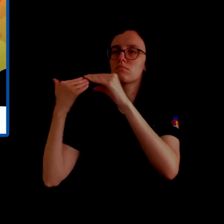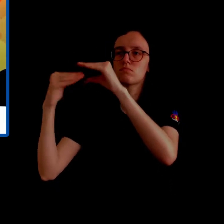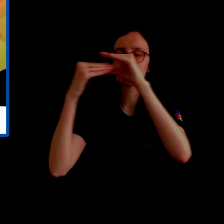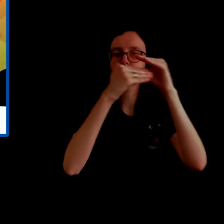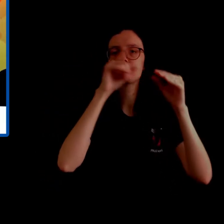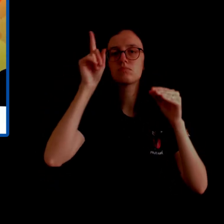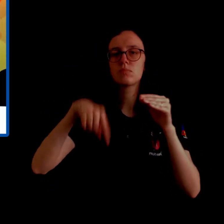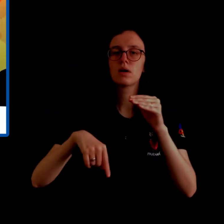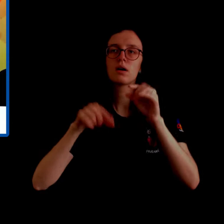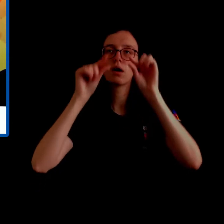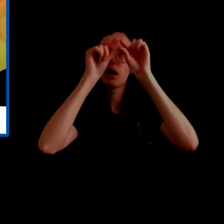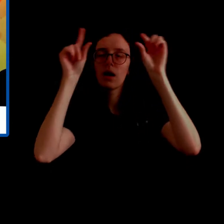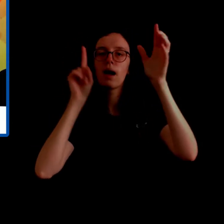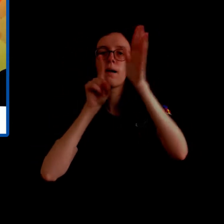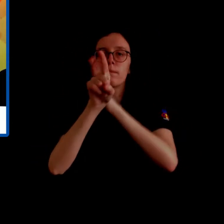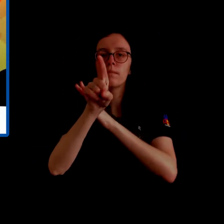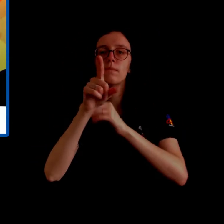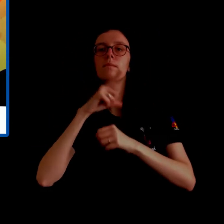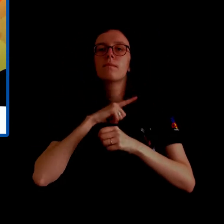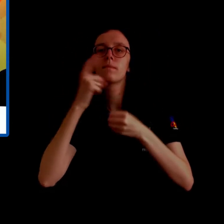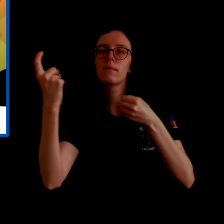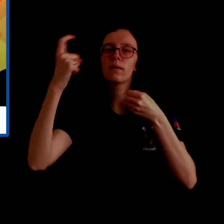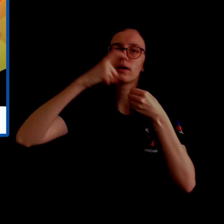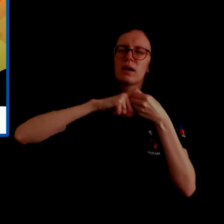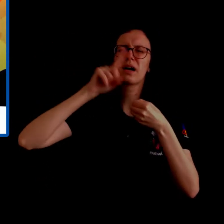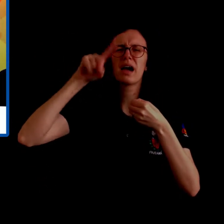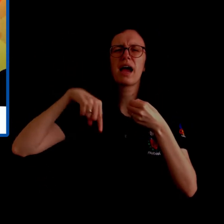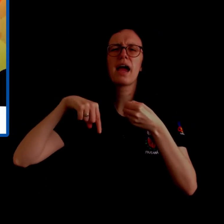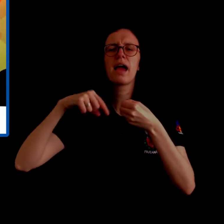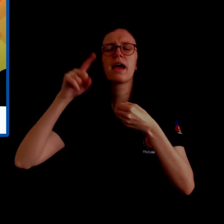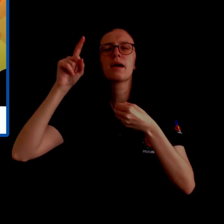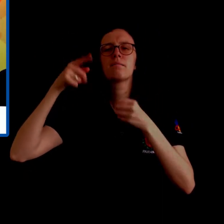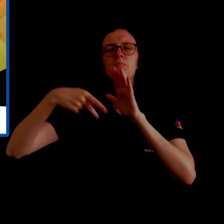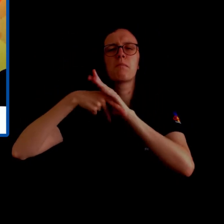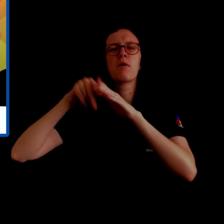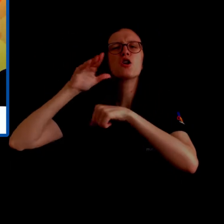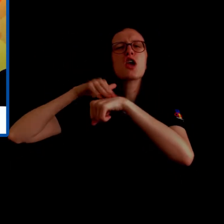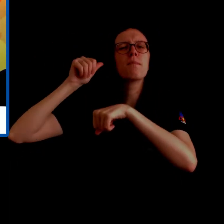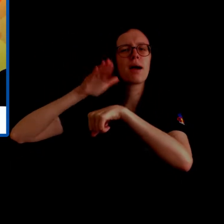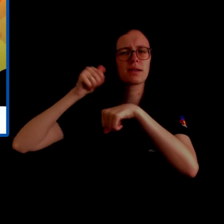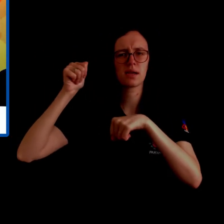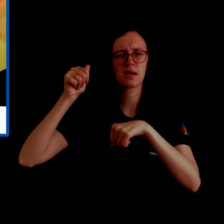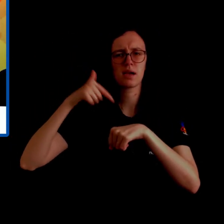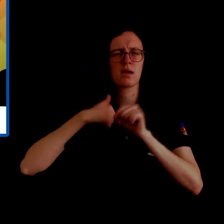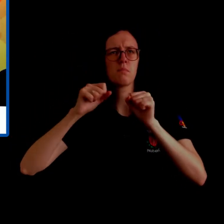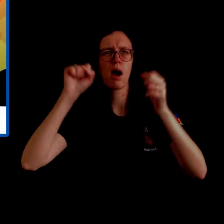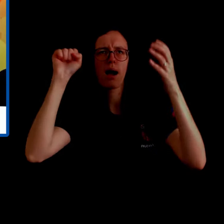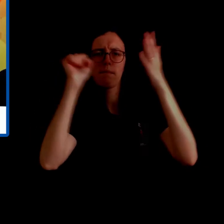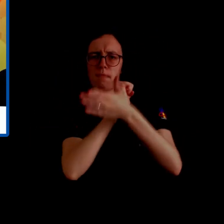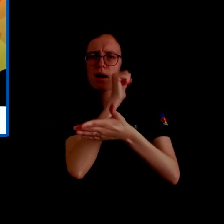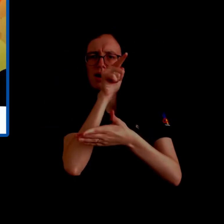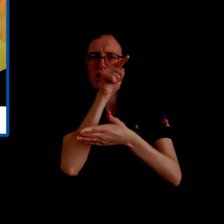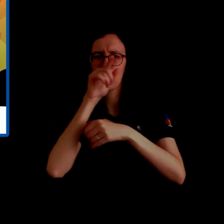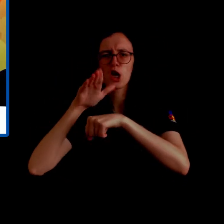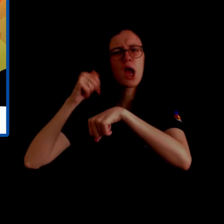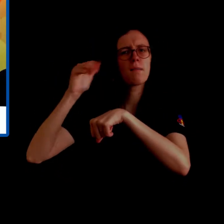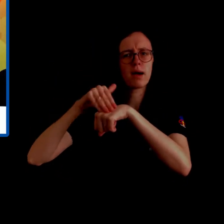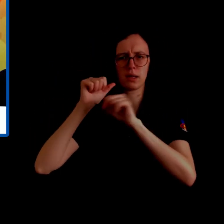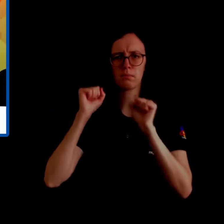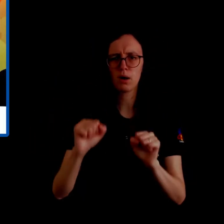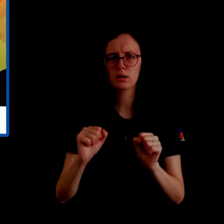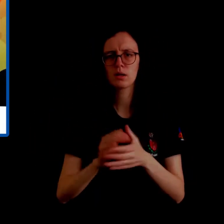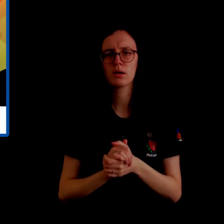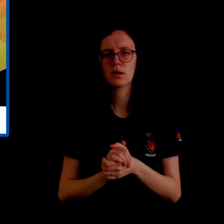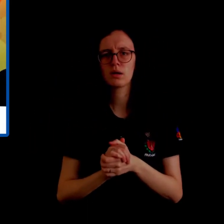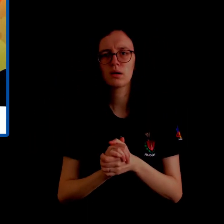primeira pergunta vinculada à chamada, tá? Eu posso apagar essa pergunta?